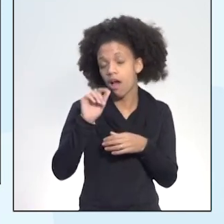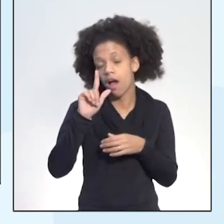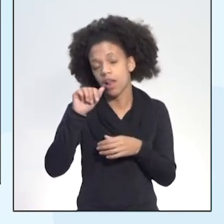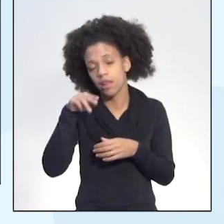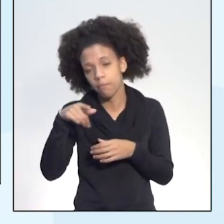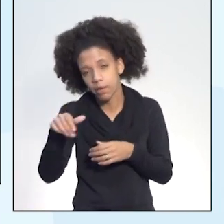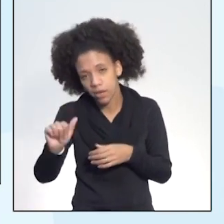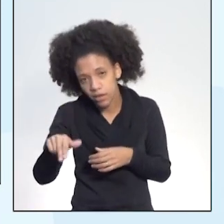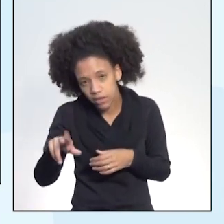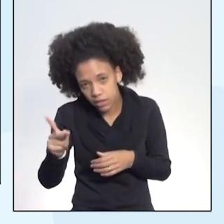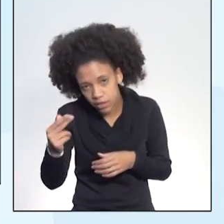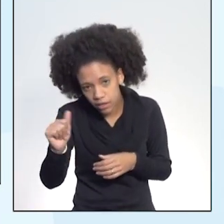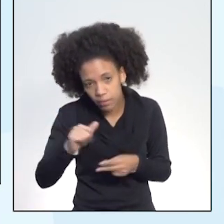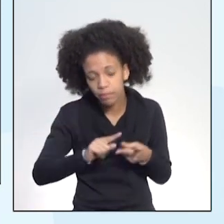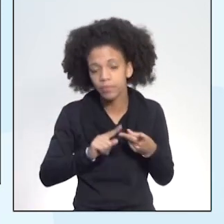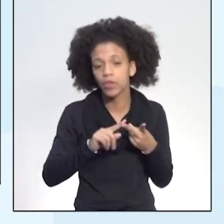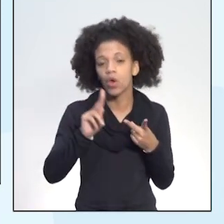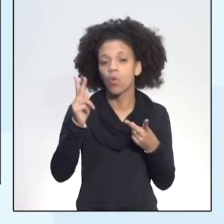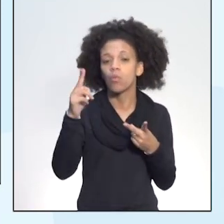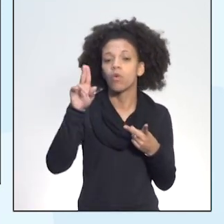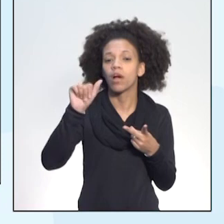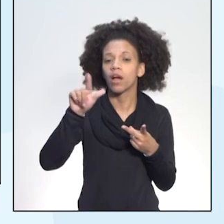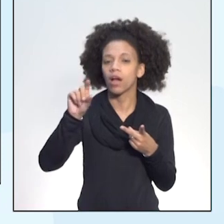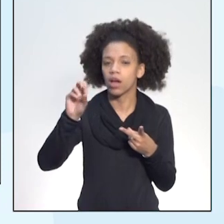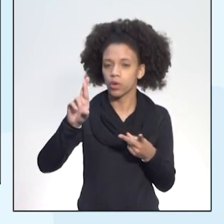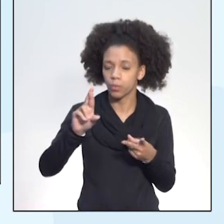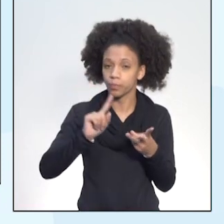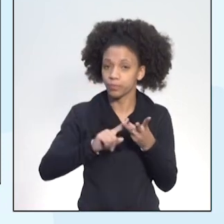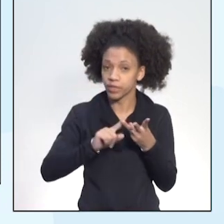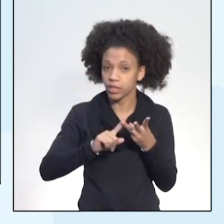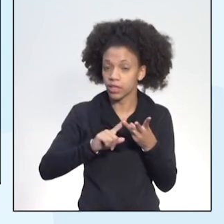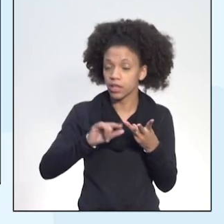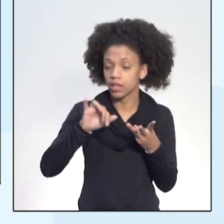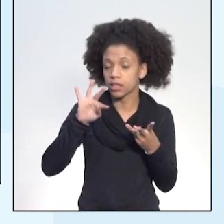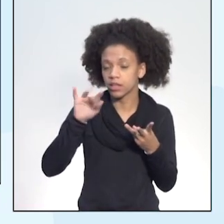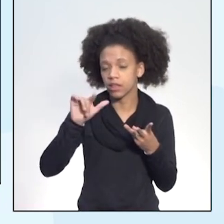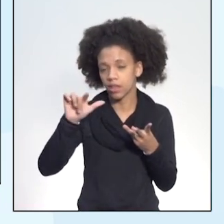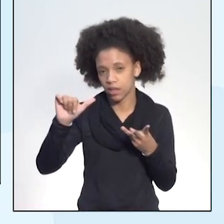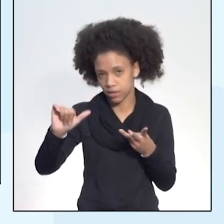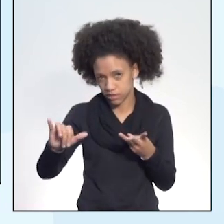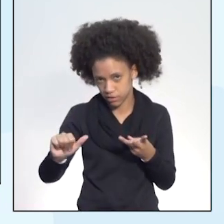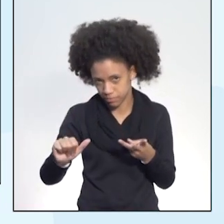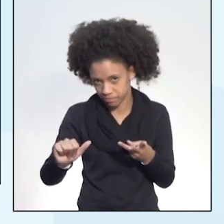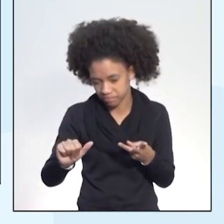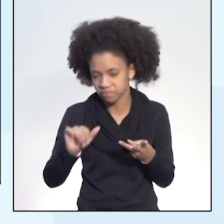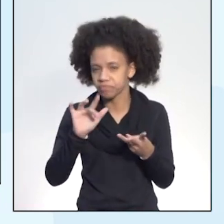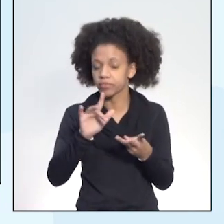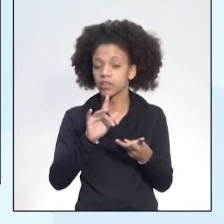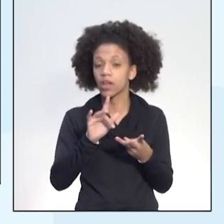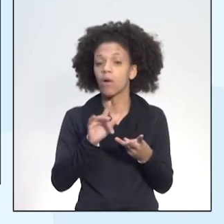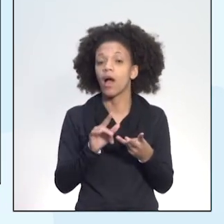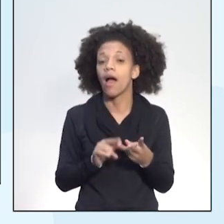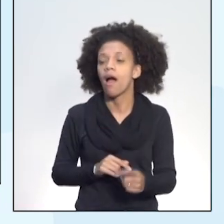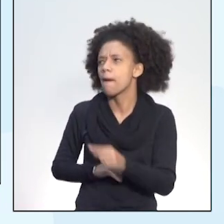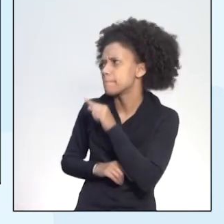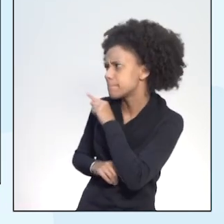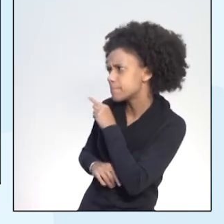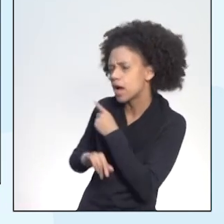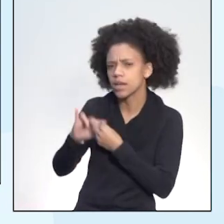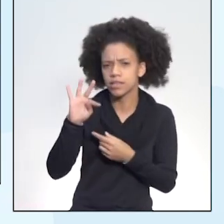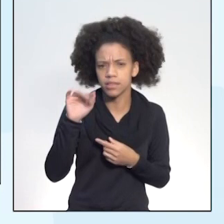Império Austro-Húngaro e Itália. Vamos lá, a Itália perdeu 13% dos